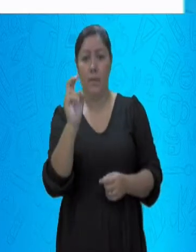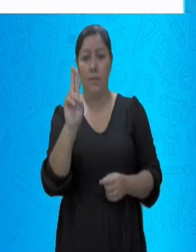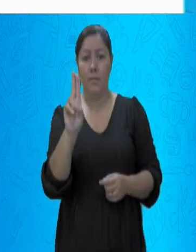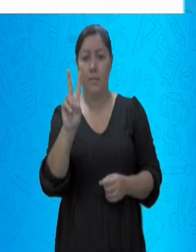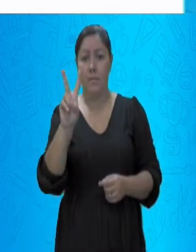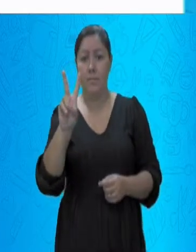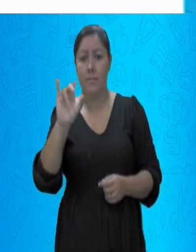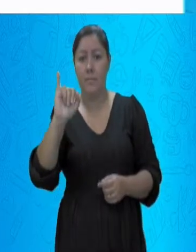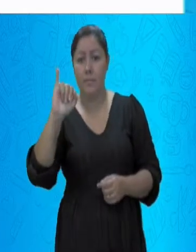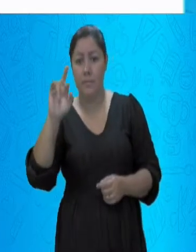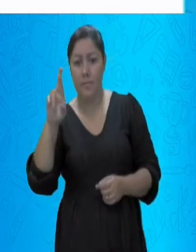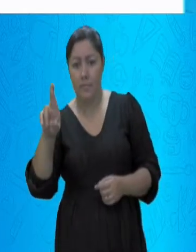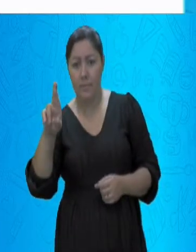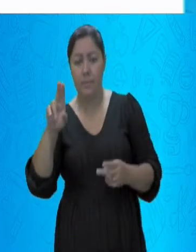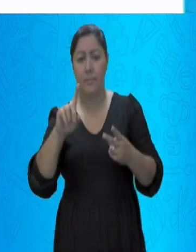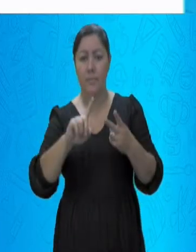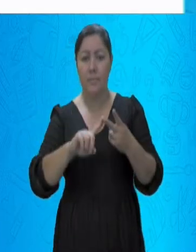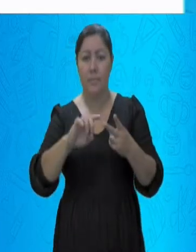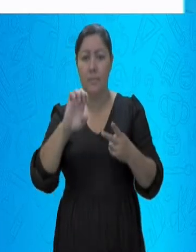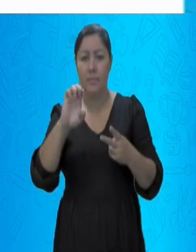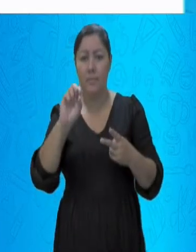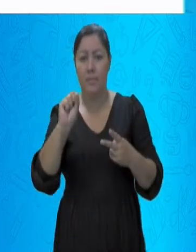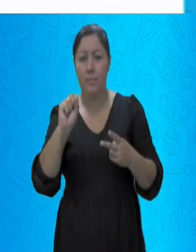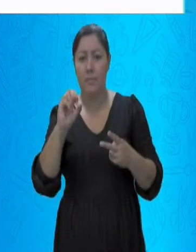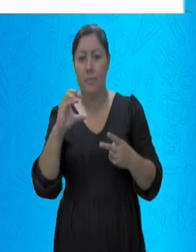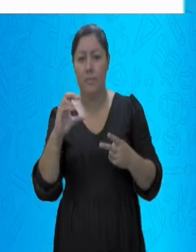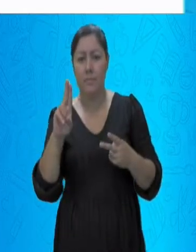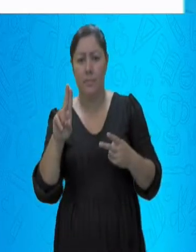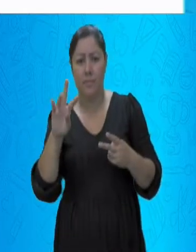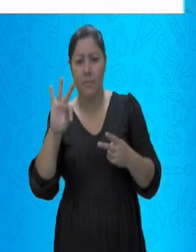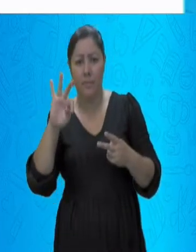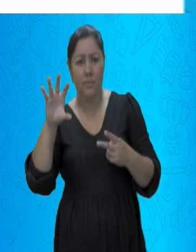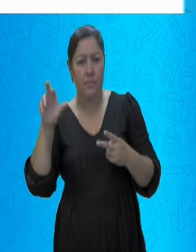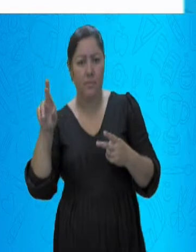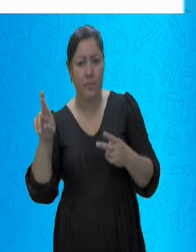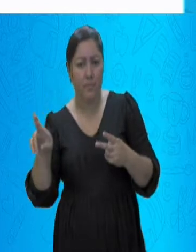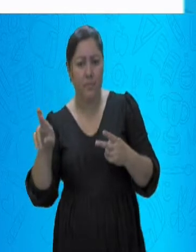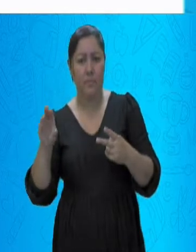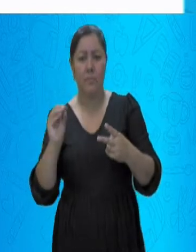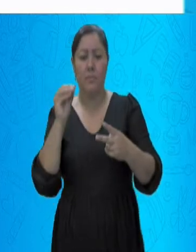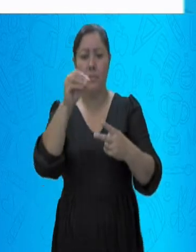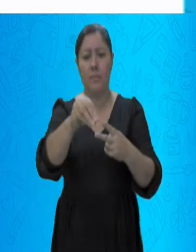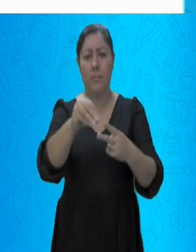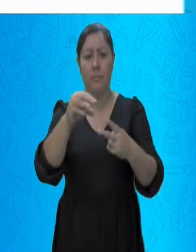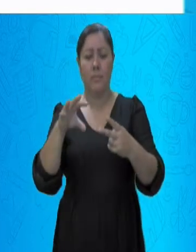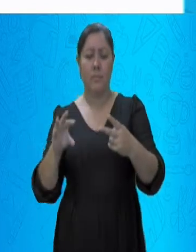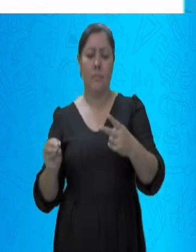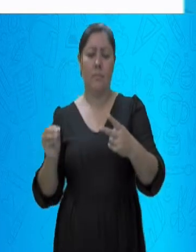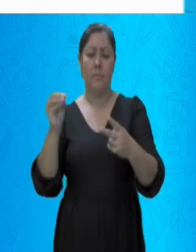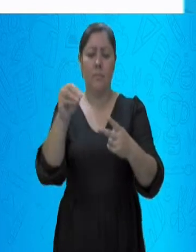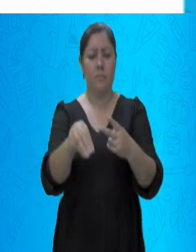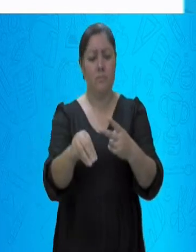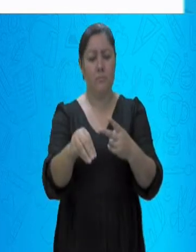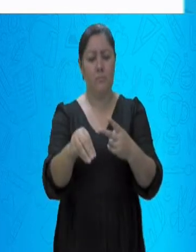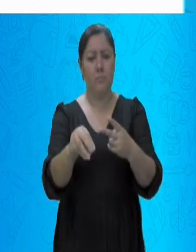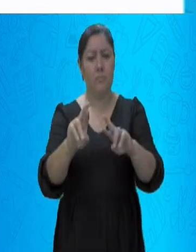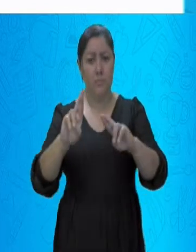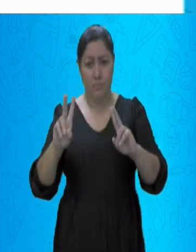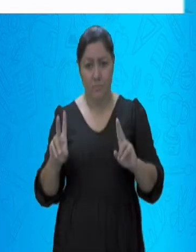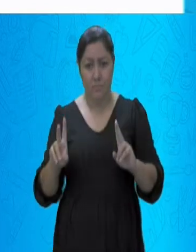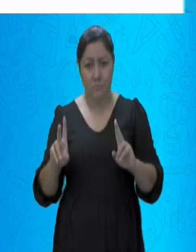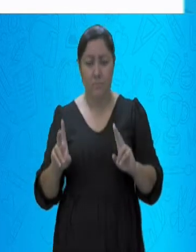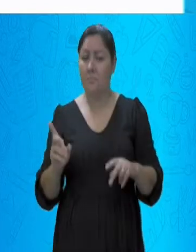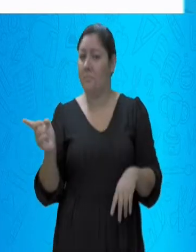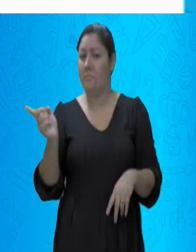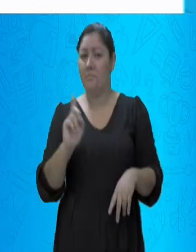para ouvir. Será que vai mudar o contexto da frase? Será que essa frase vai se manter? Ela vai ter o mesmo sentido? Não consegui